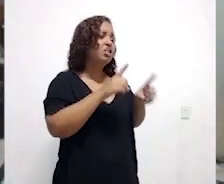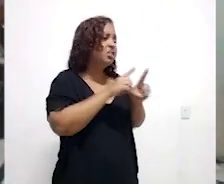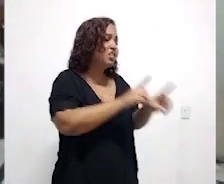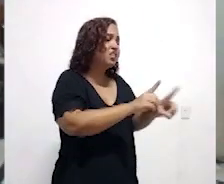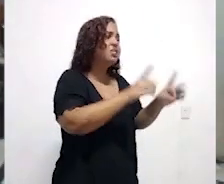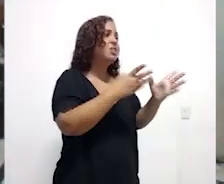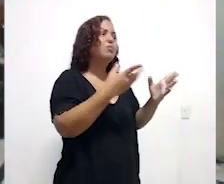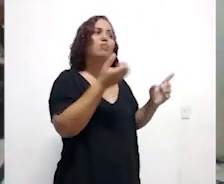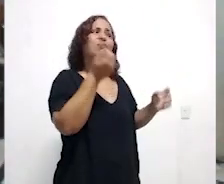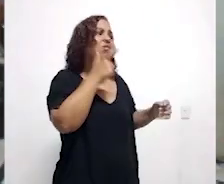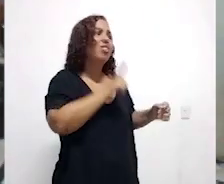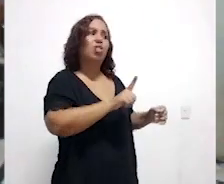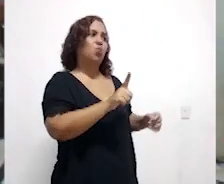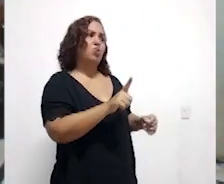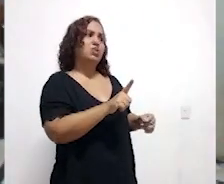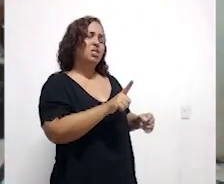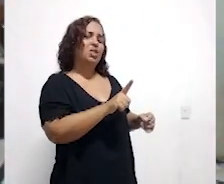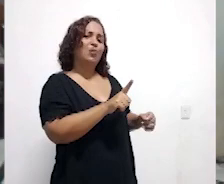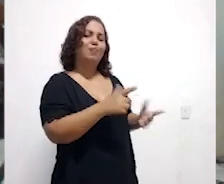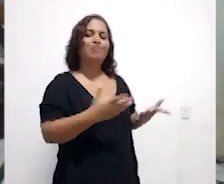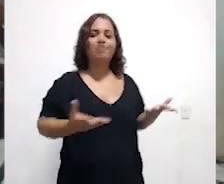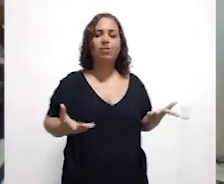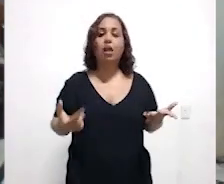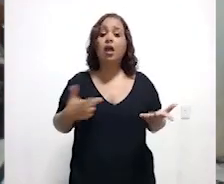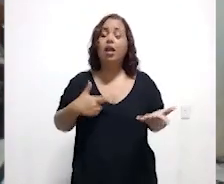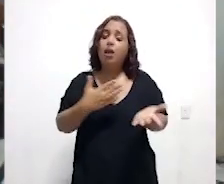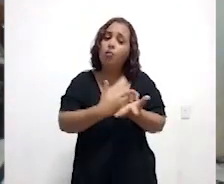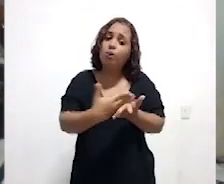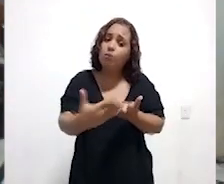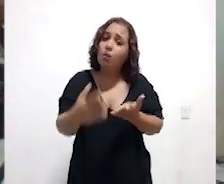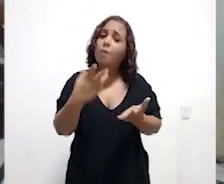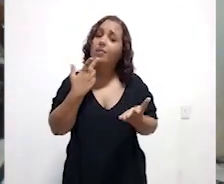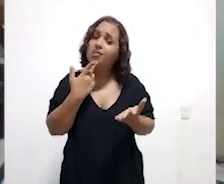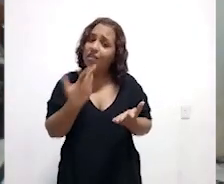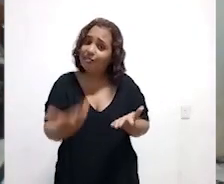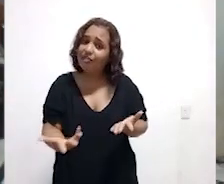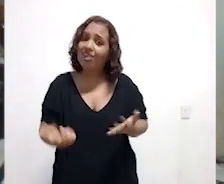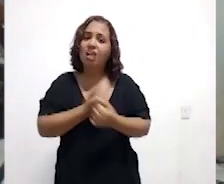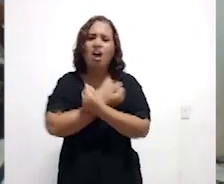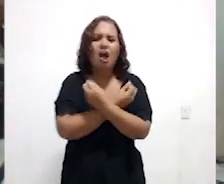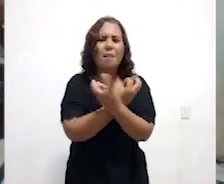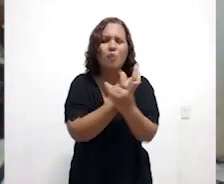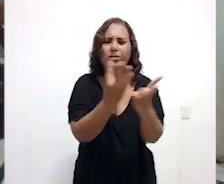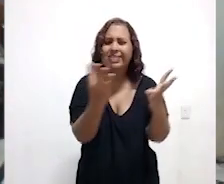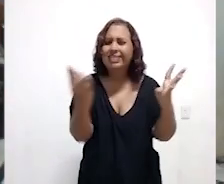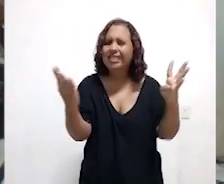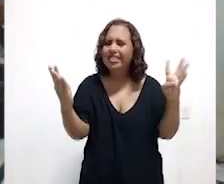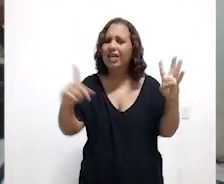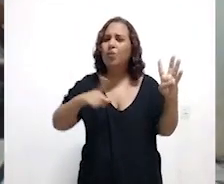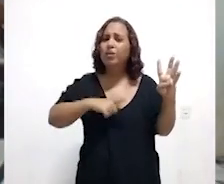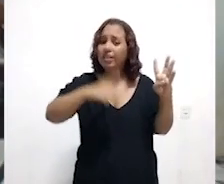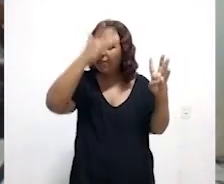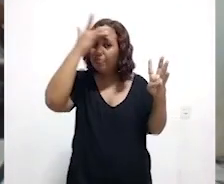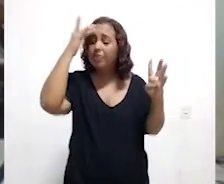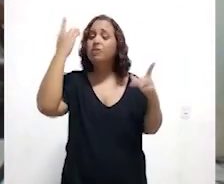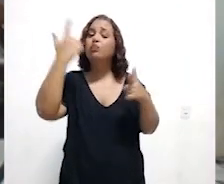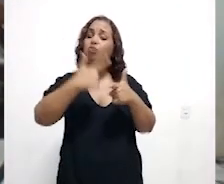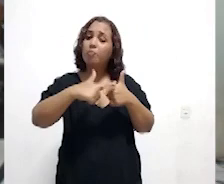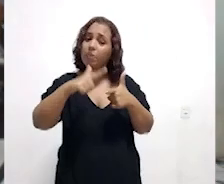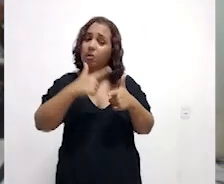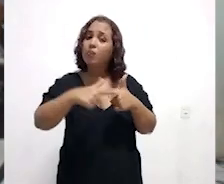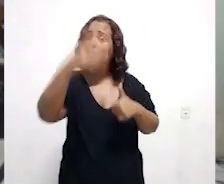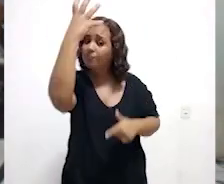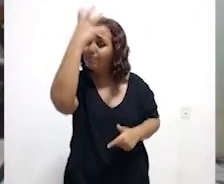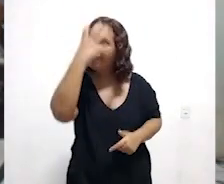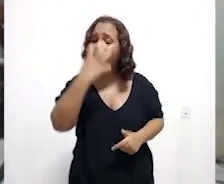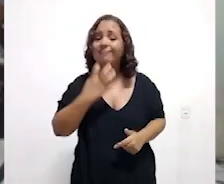É aquilo que eu comecei falando, né? No meio da multidão tem alguém com um problema grave. Um